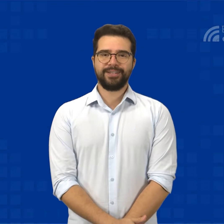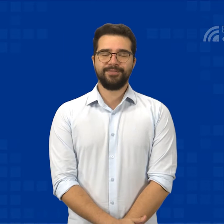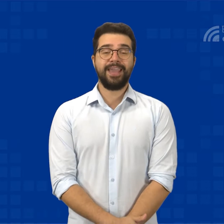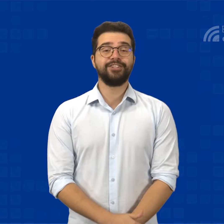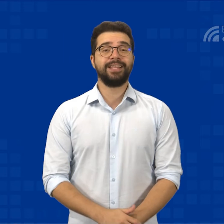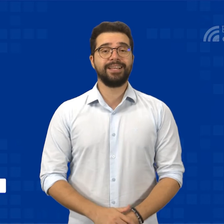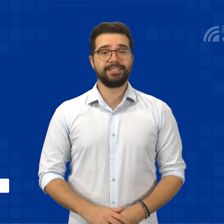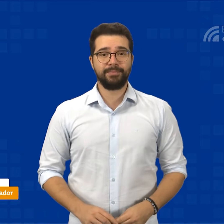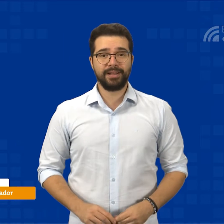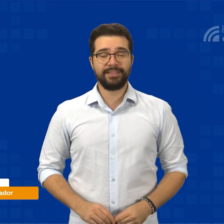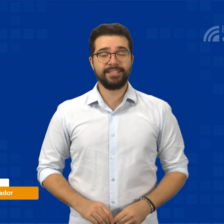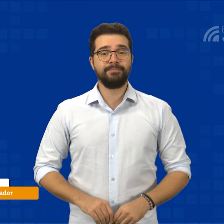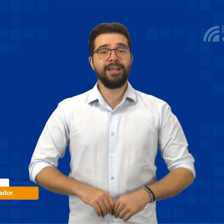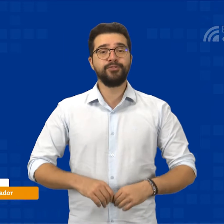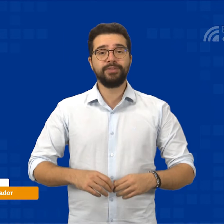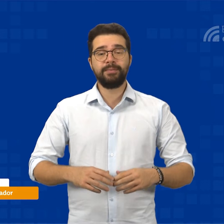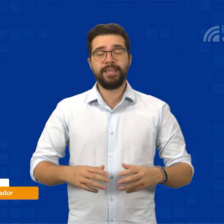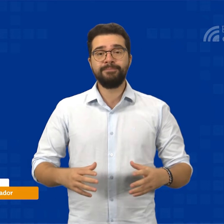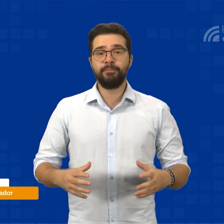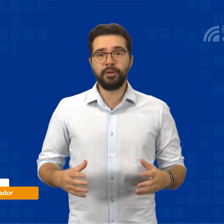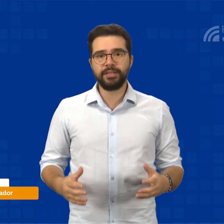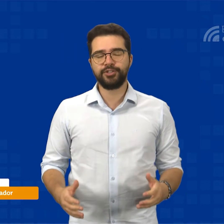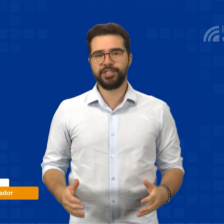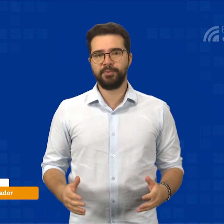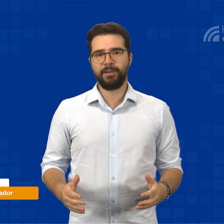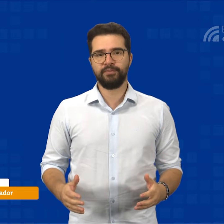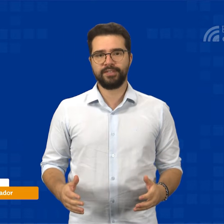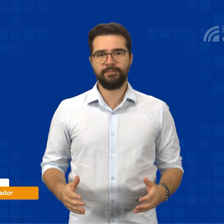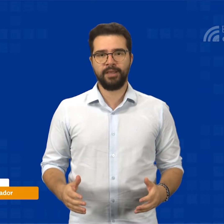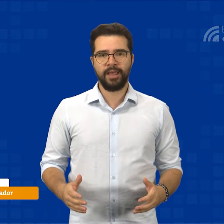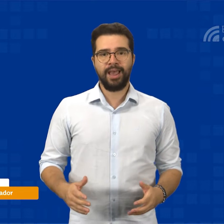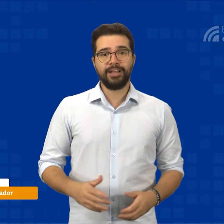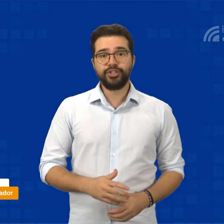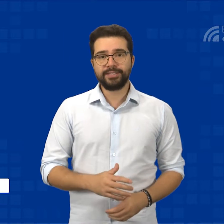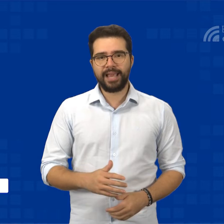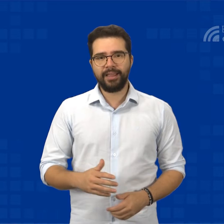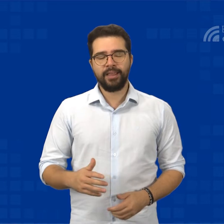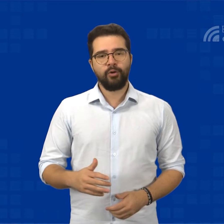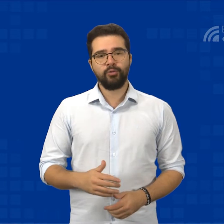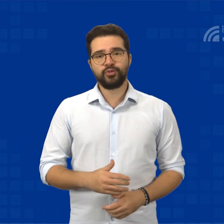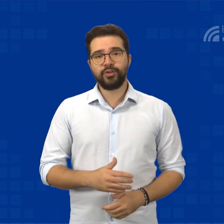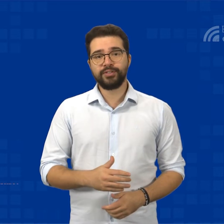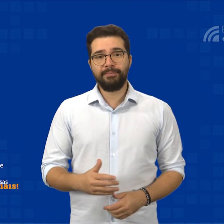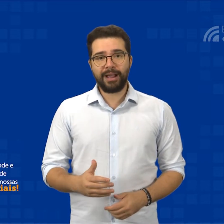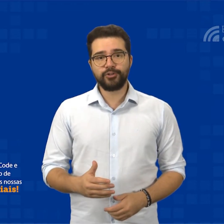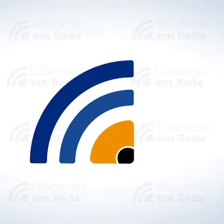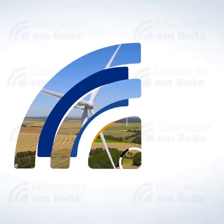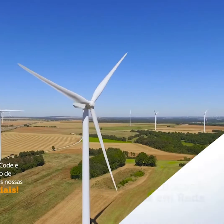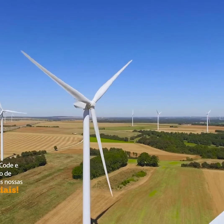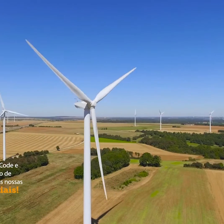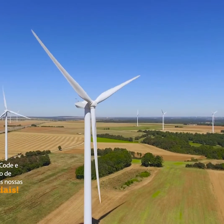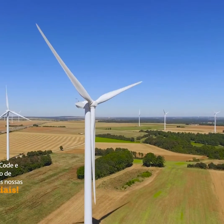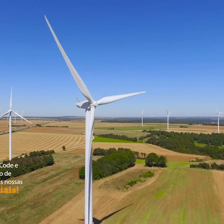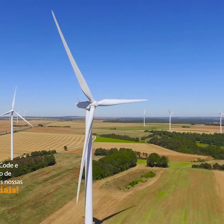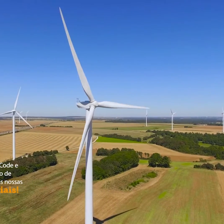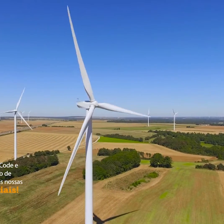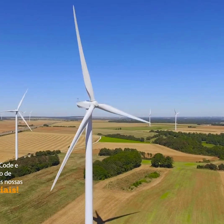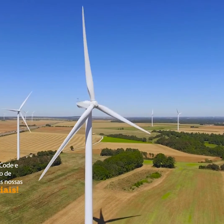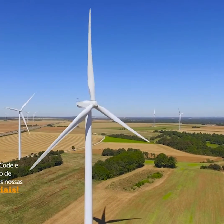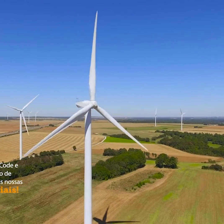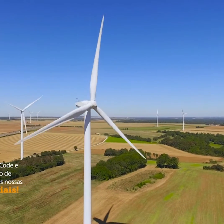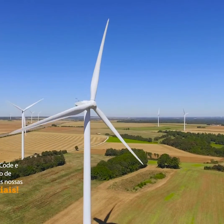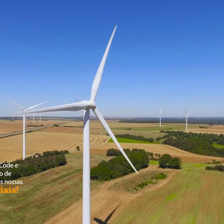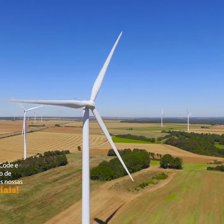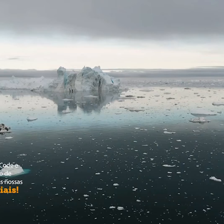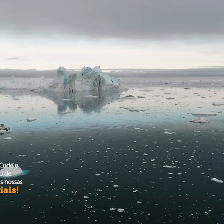pessoal, a Educação em Rede dessa semana traz mais um tema importantíssimo para você saber. A gente segue com os nossos debates sobre sustentabilidade.